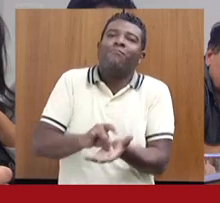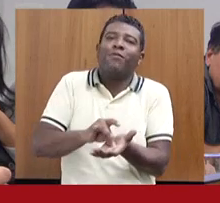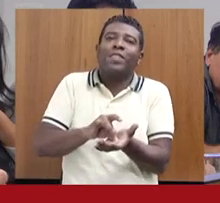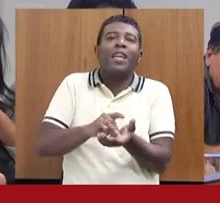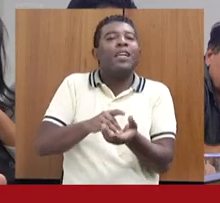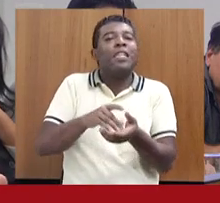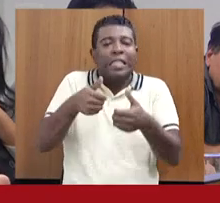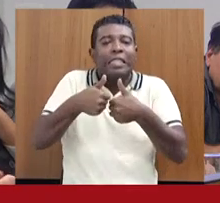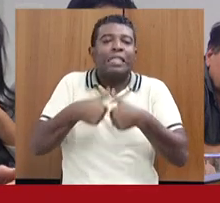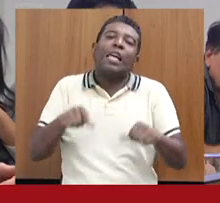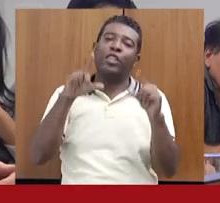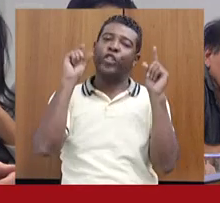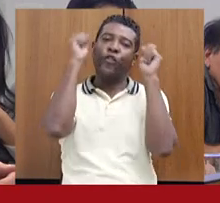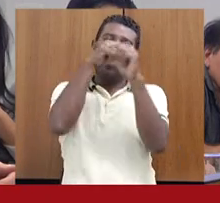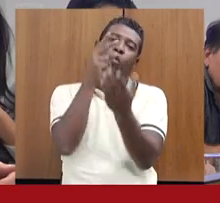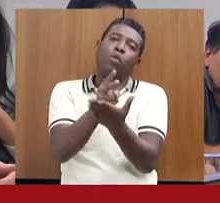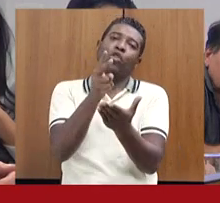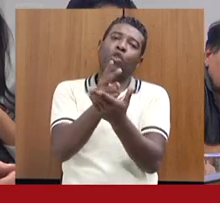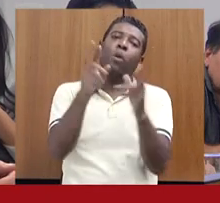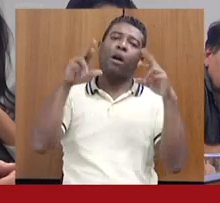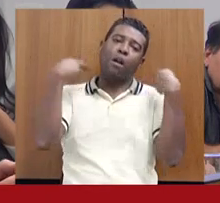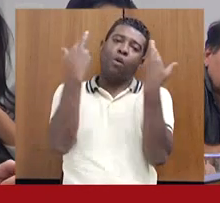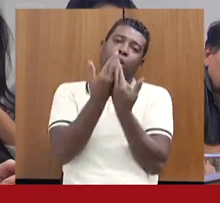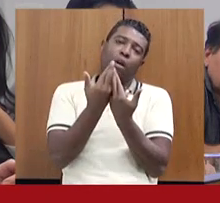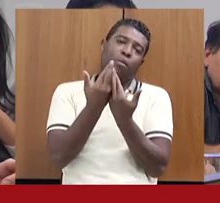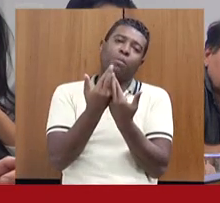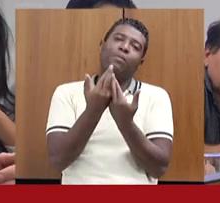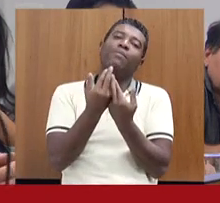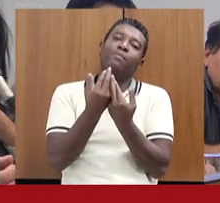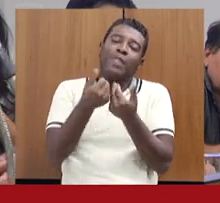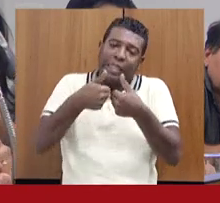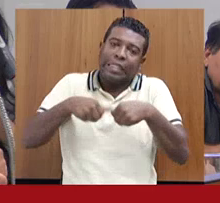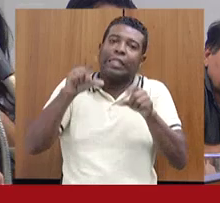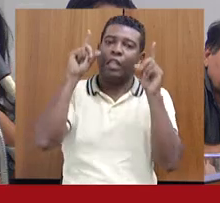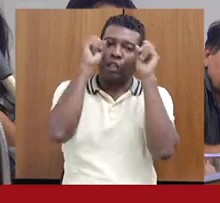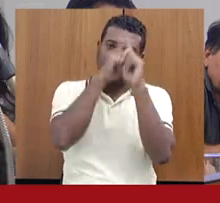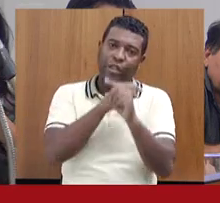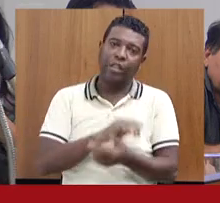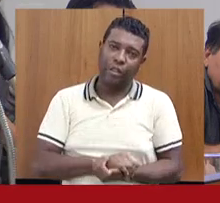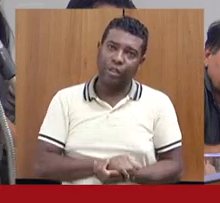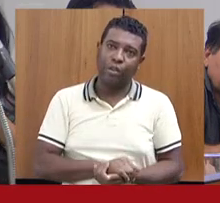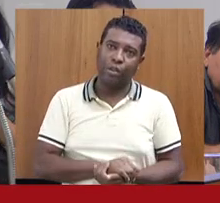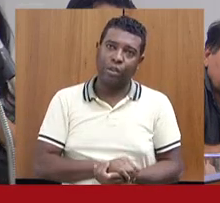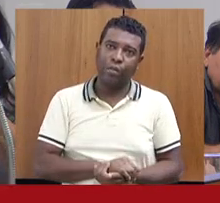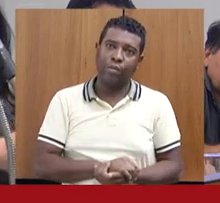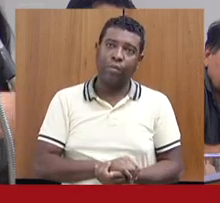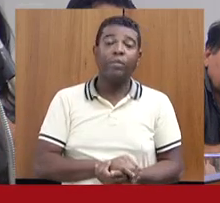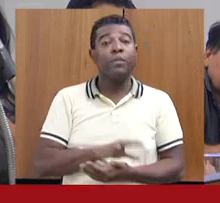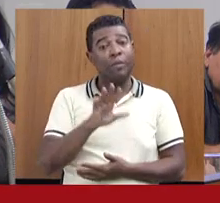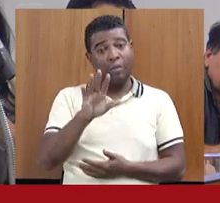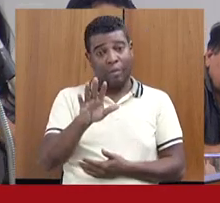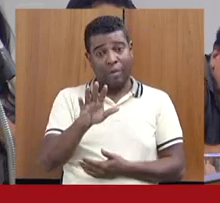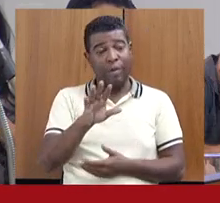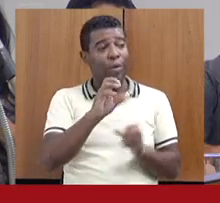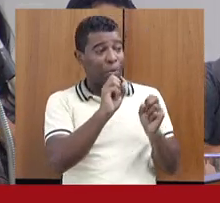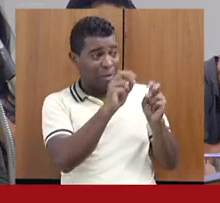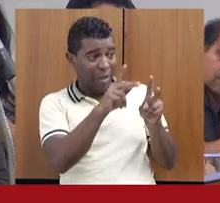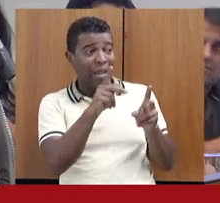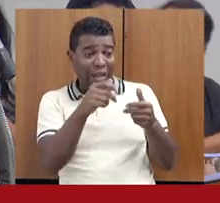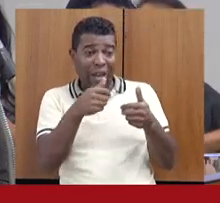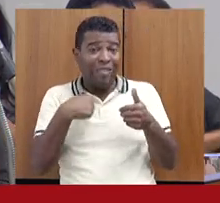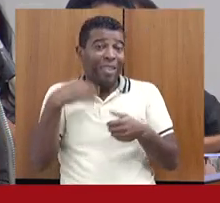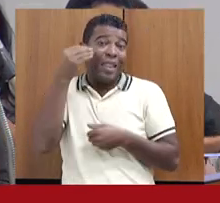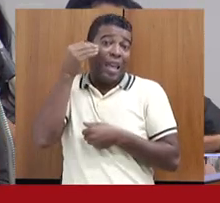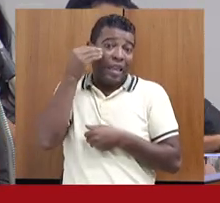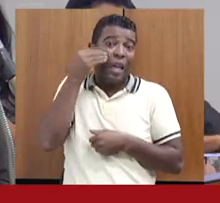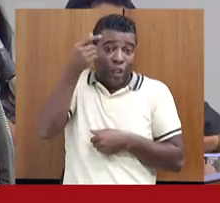está muito difícil dar seguimento na reunião. Ok, deputado, eu vou tentar mais uma vez. Se não chegar a um bom